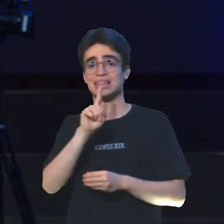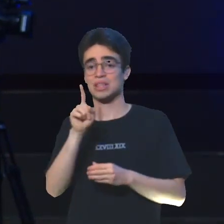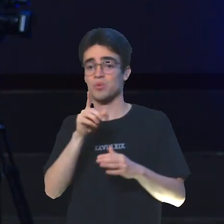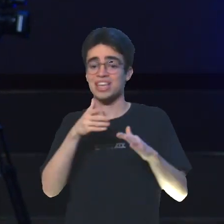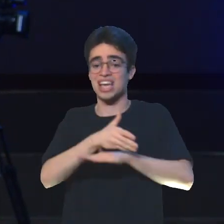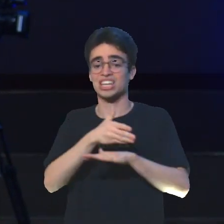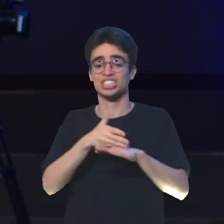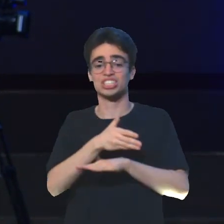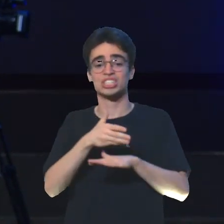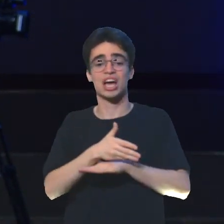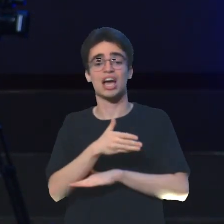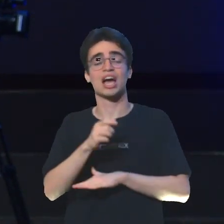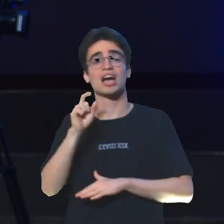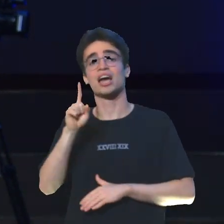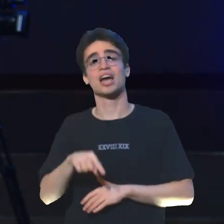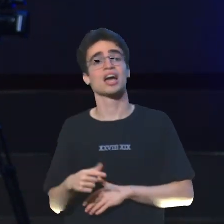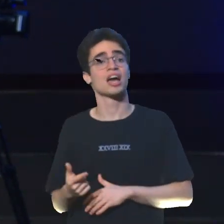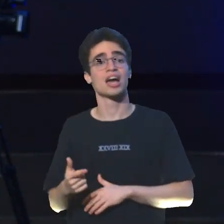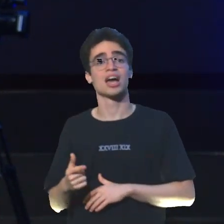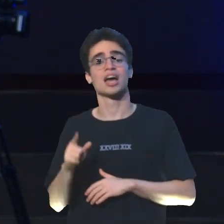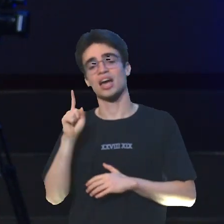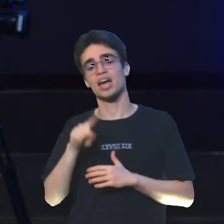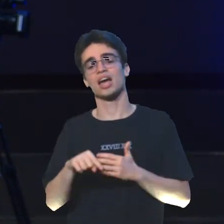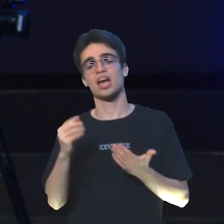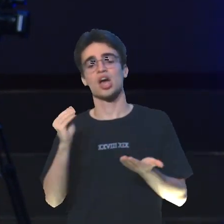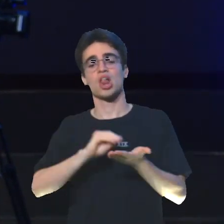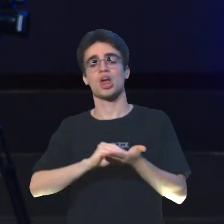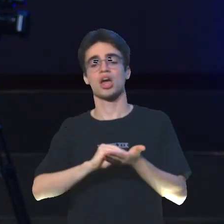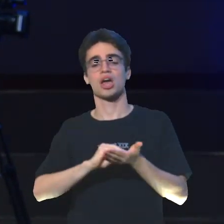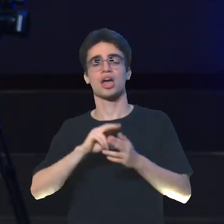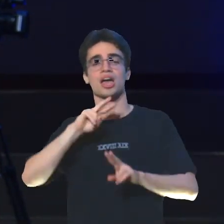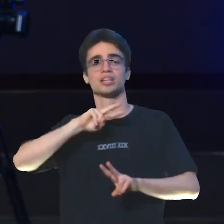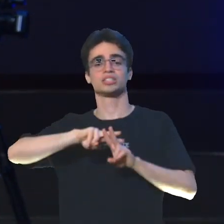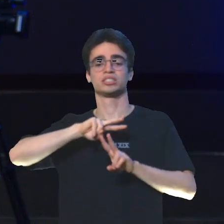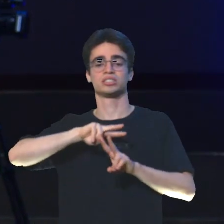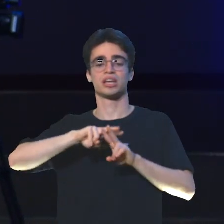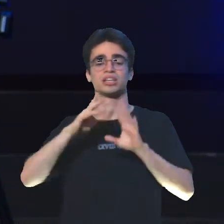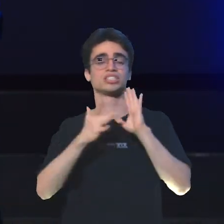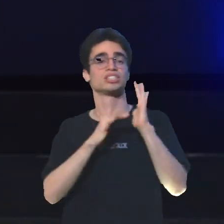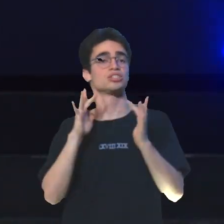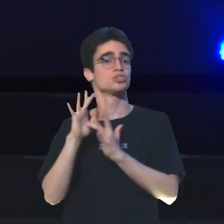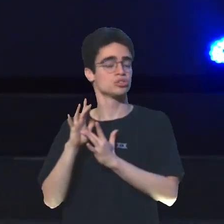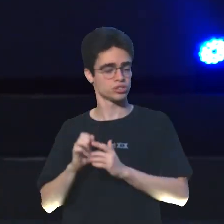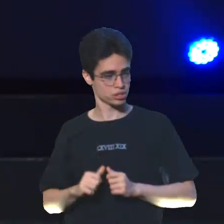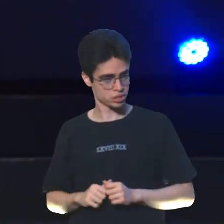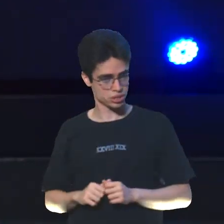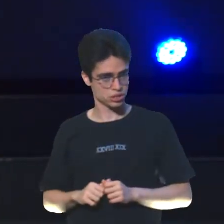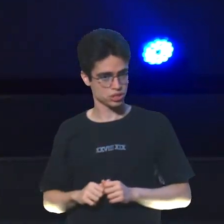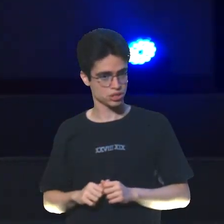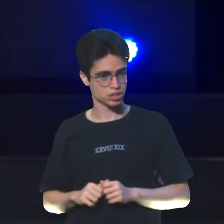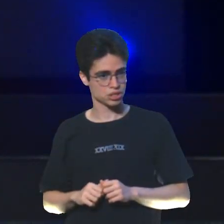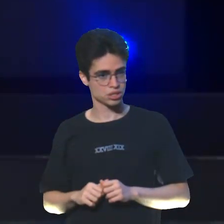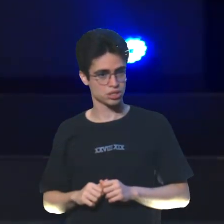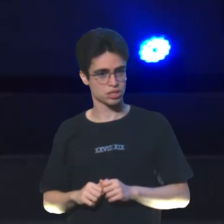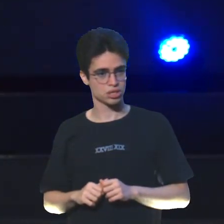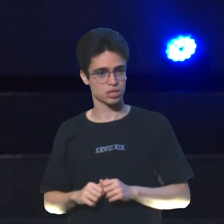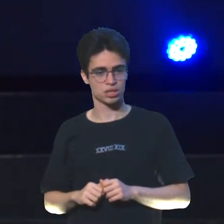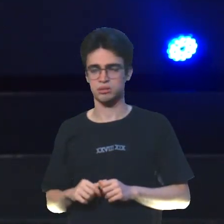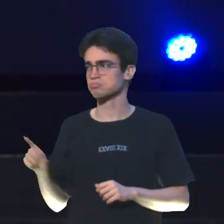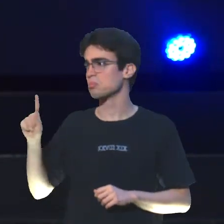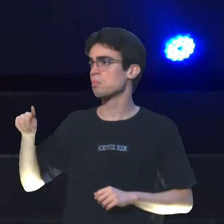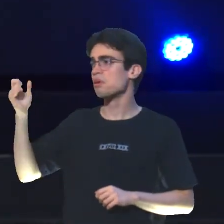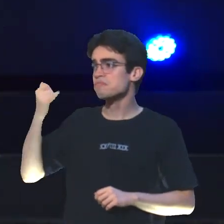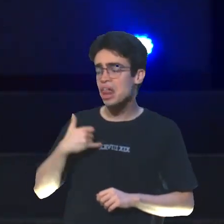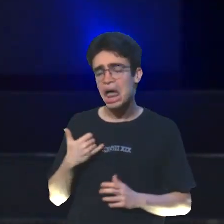engajar, era colocar a hashtag Jesus. Pelo menos foi o que me